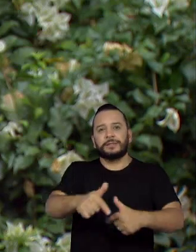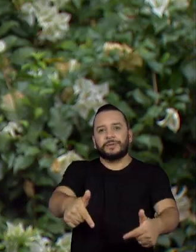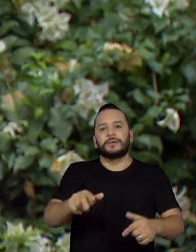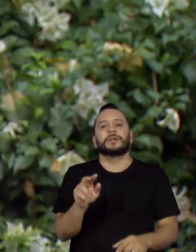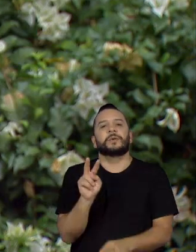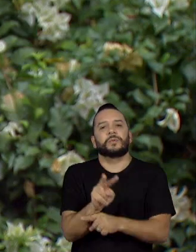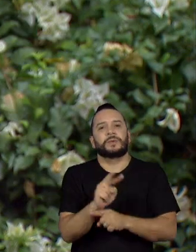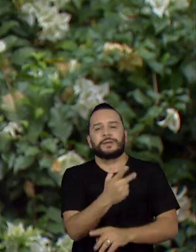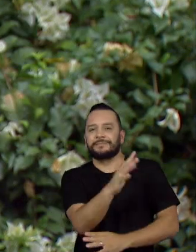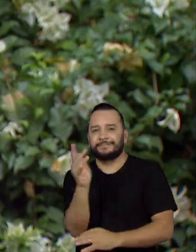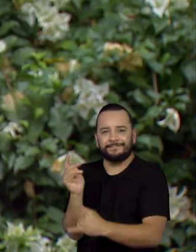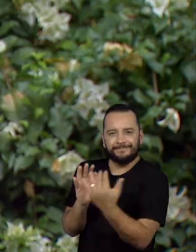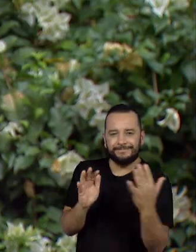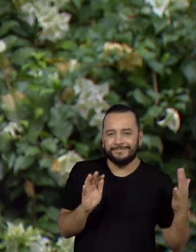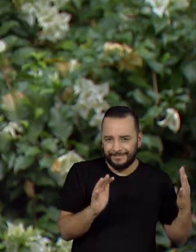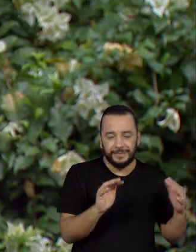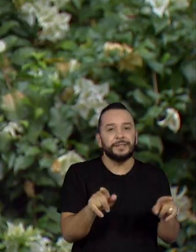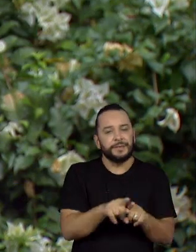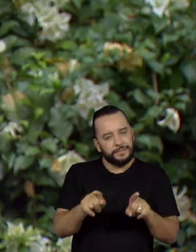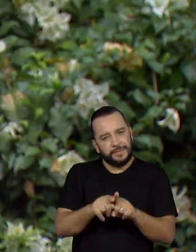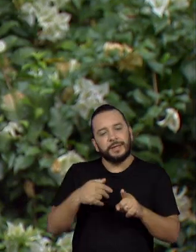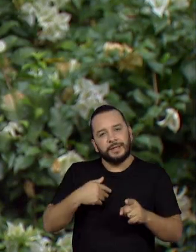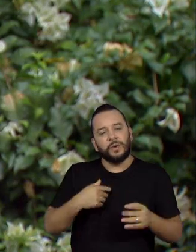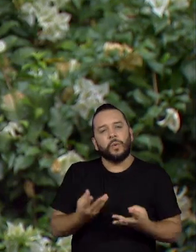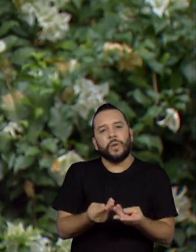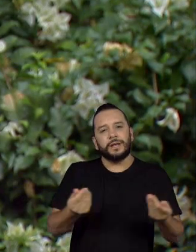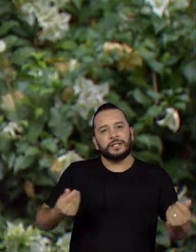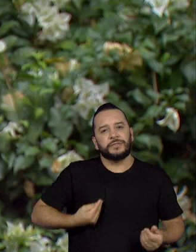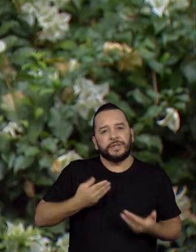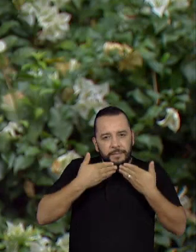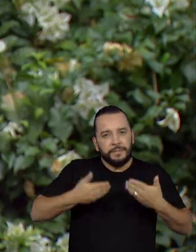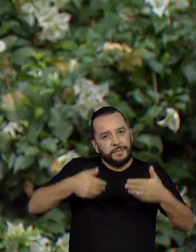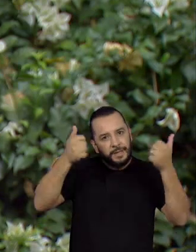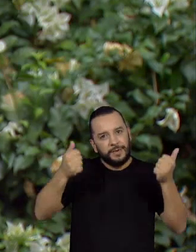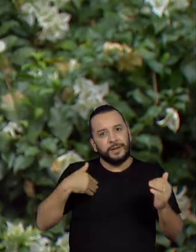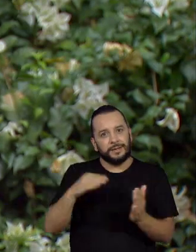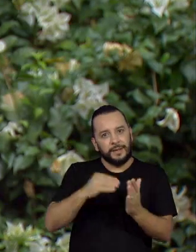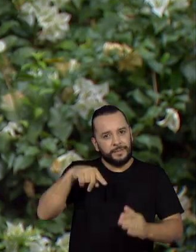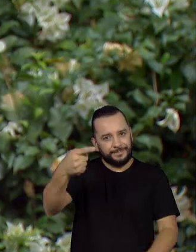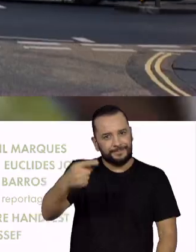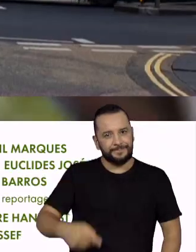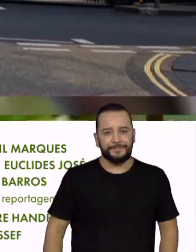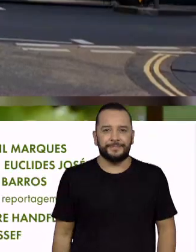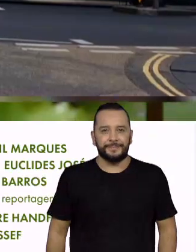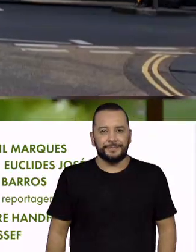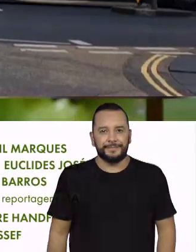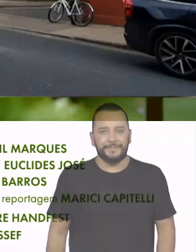defesa do meio ambiente e pela melhoria da qualidade de vida. Até lá!